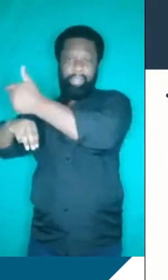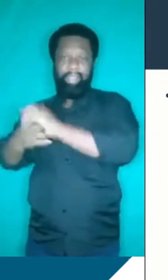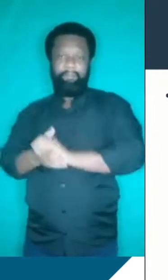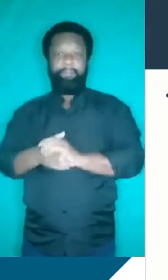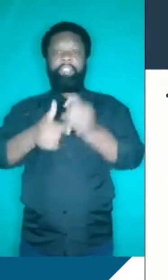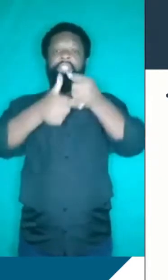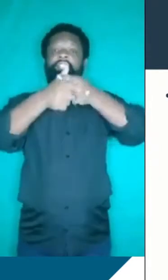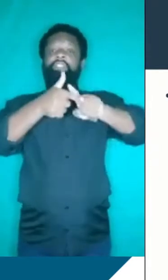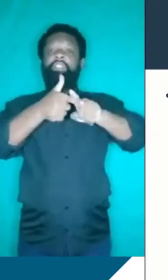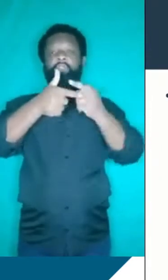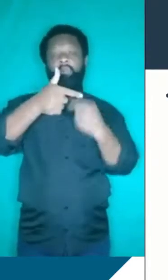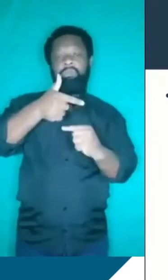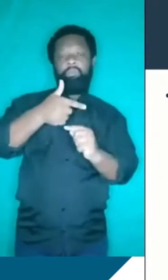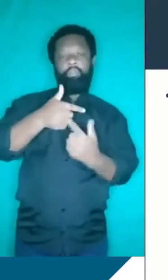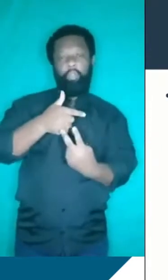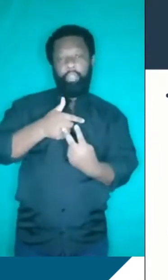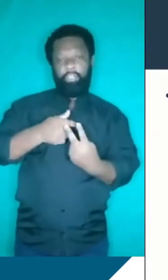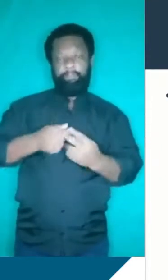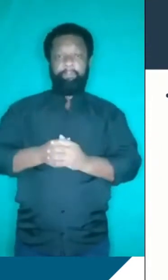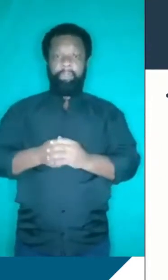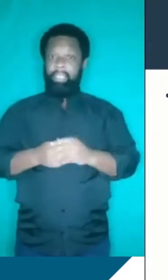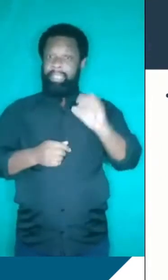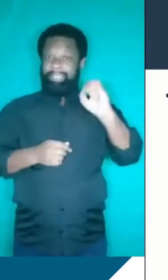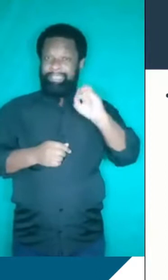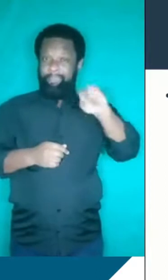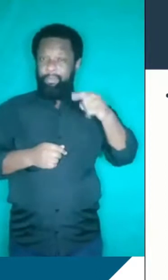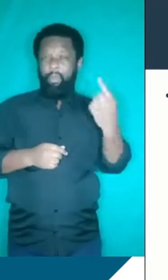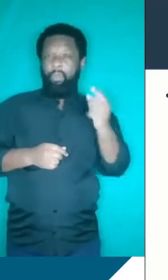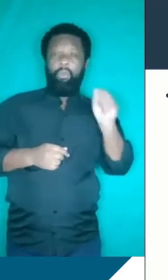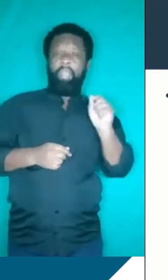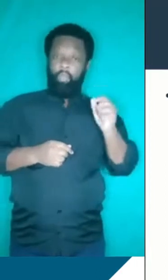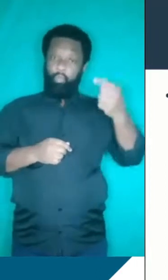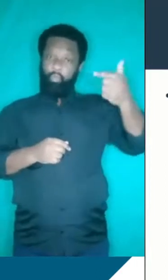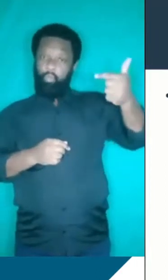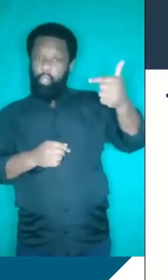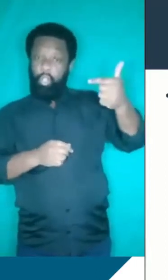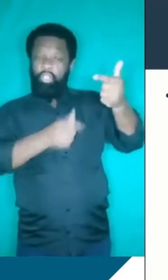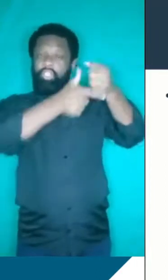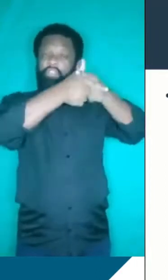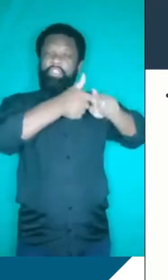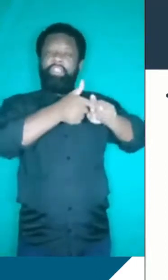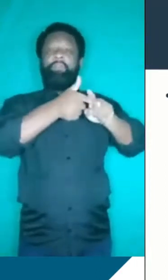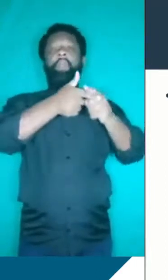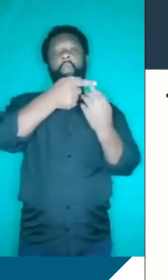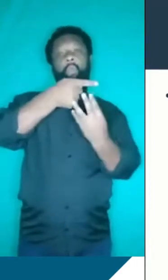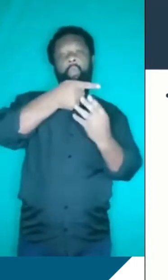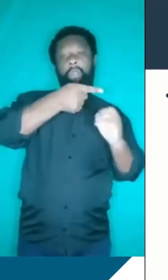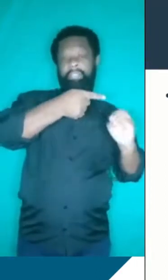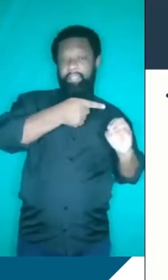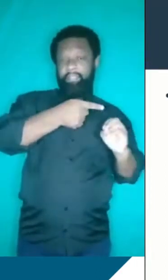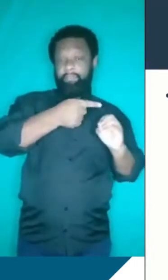tudo isso dividido por 2. Esse 0,1, ó, eu peguei esse 2 aqui e dividi com 400,